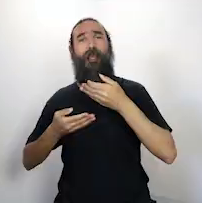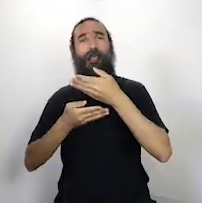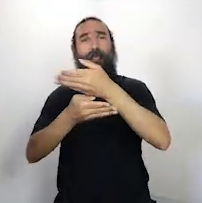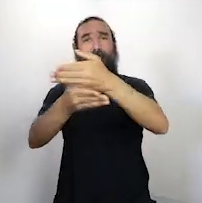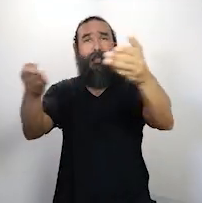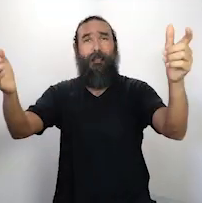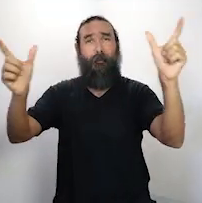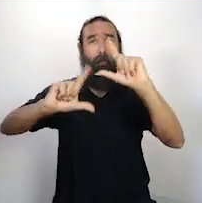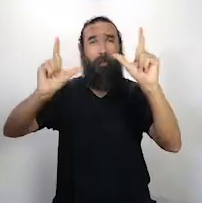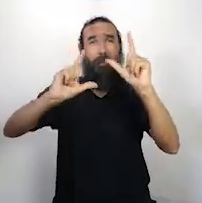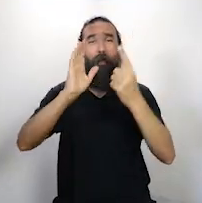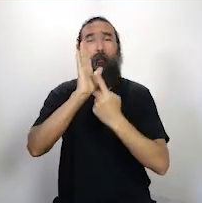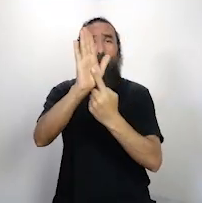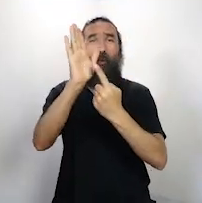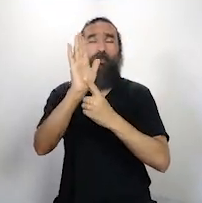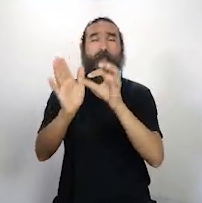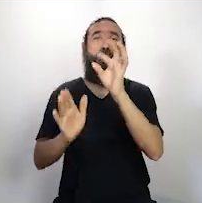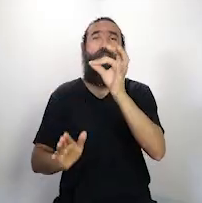mídia.